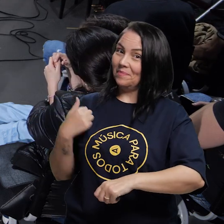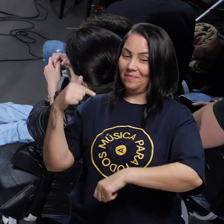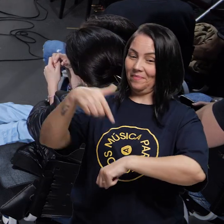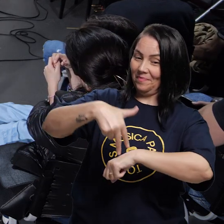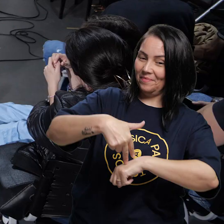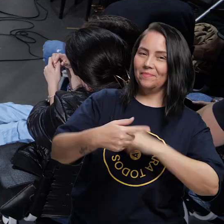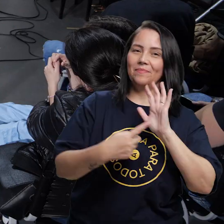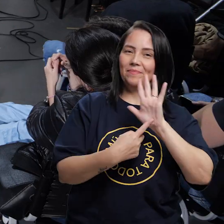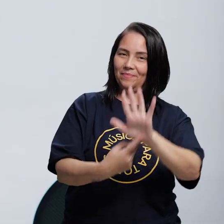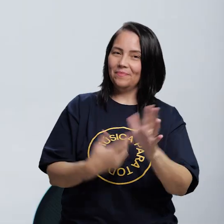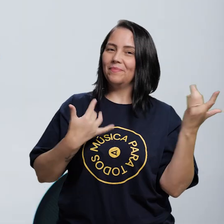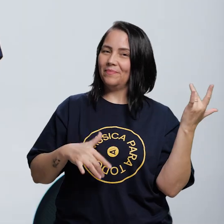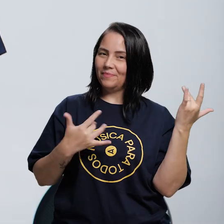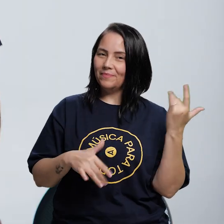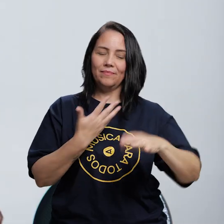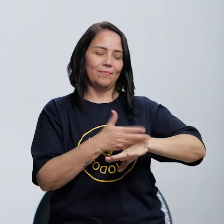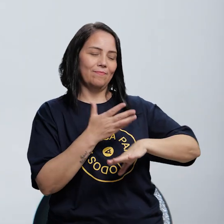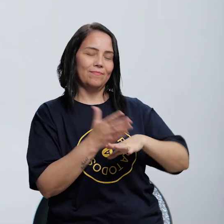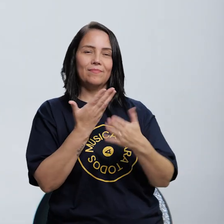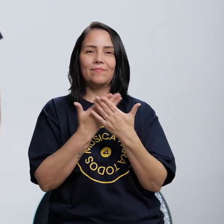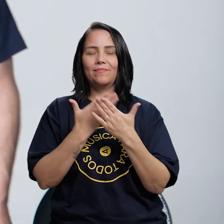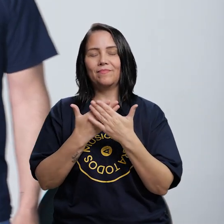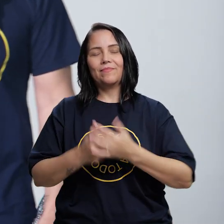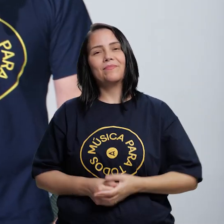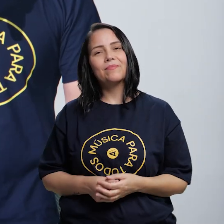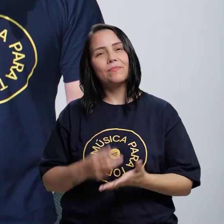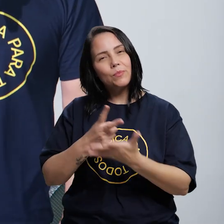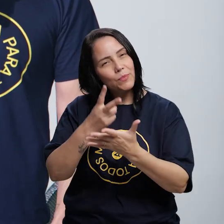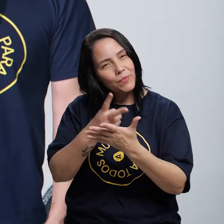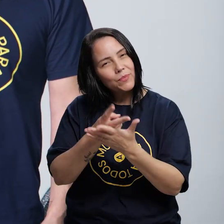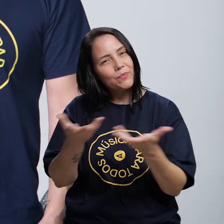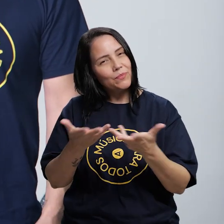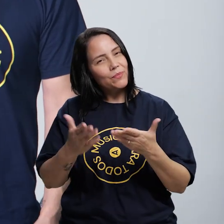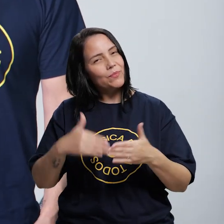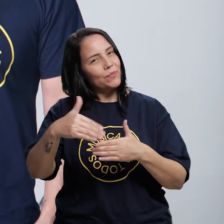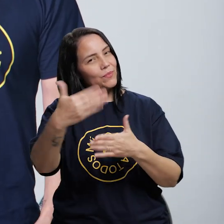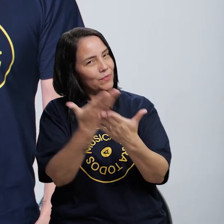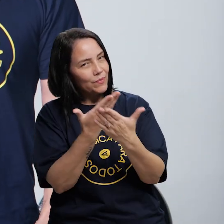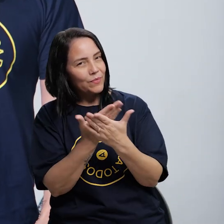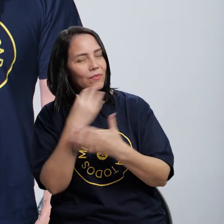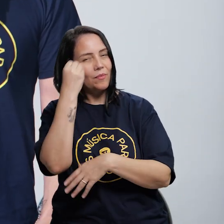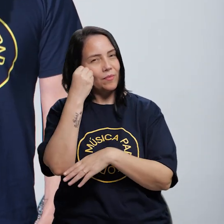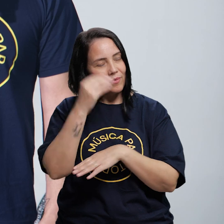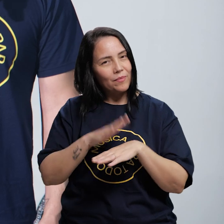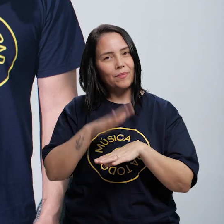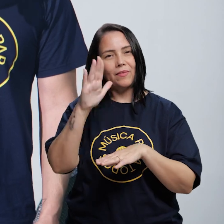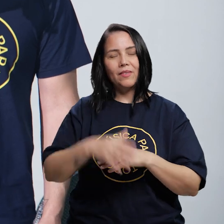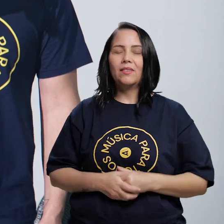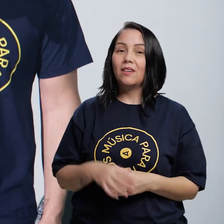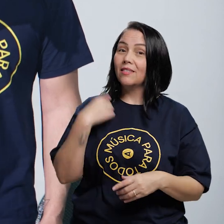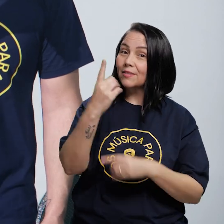por todo esse compromisso com os ensaios, com as aulas. Seguimos aí, então, para um pouco mais de aula, um pouco mais cansado.